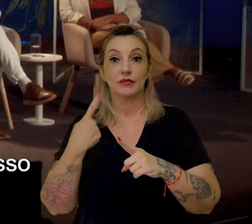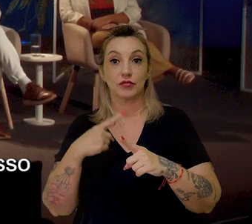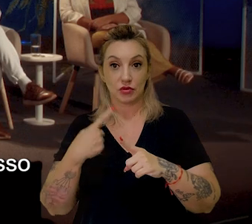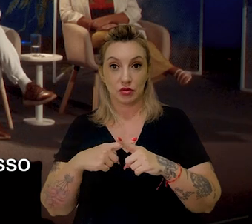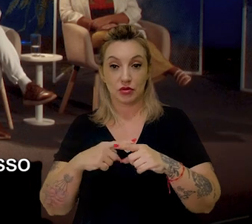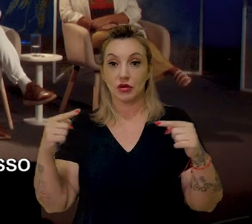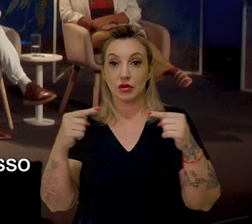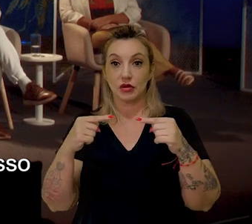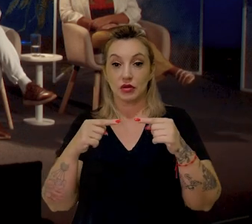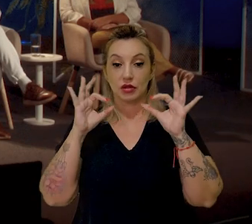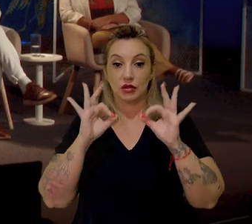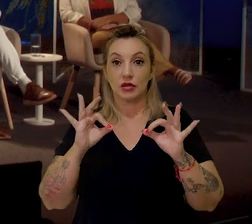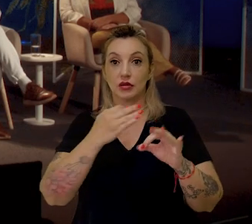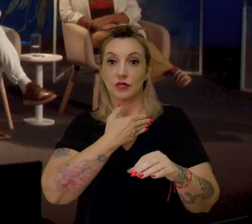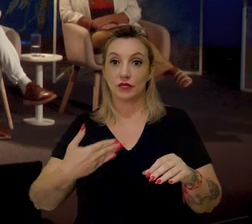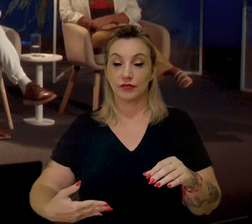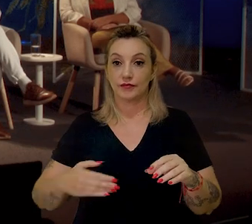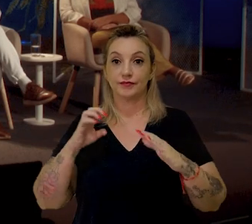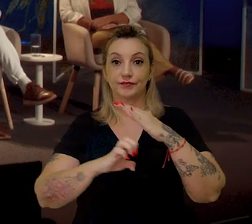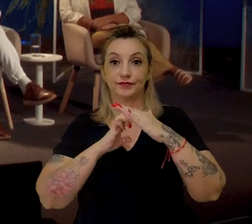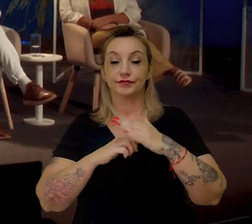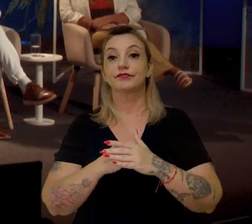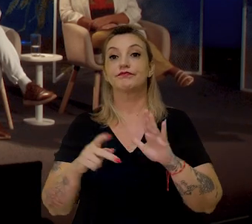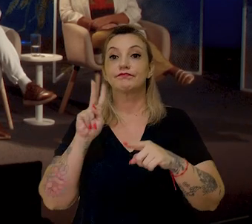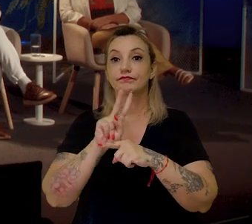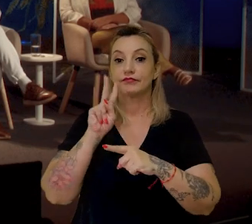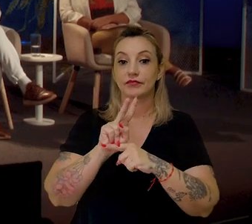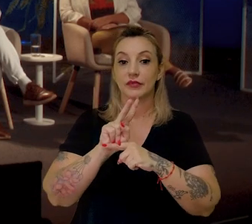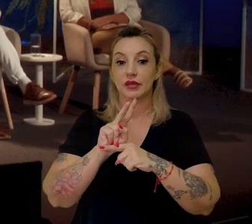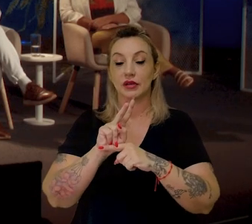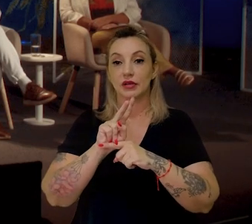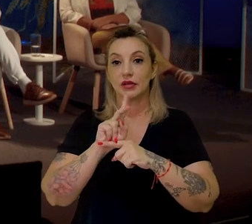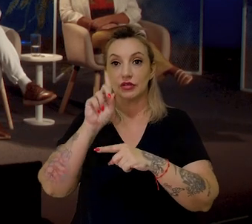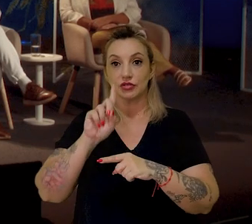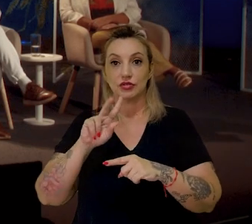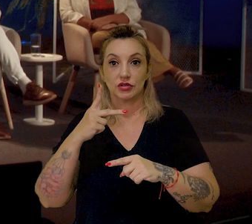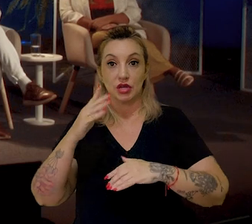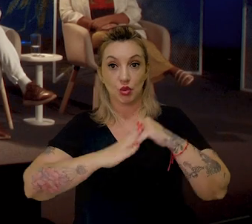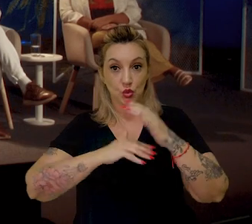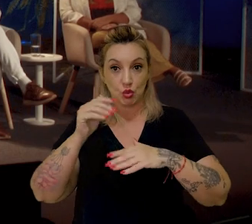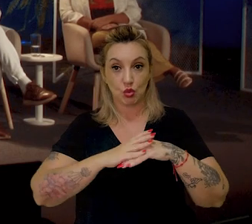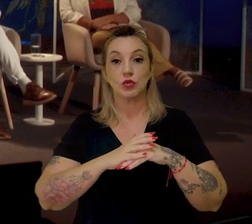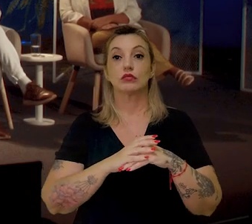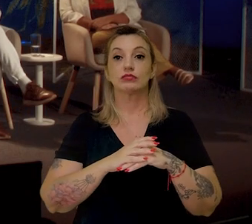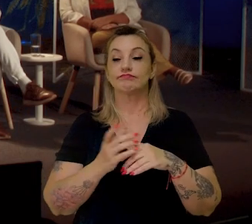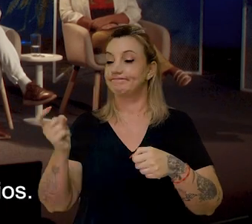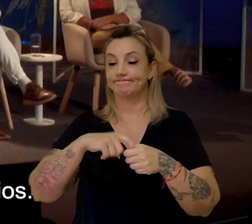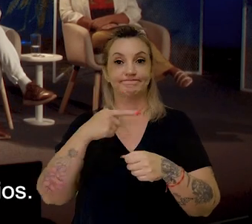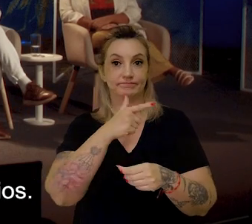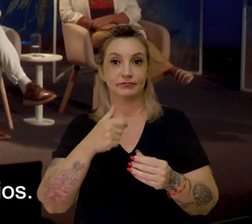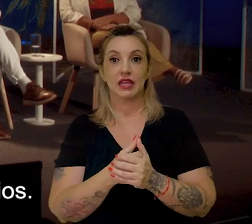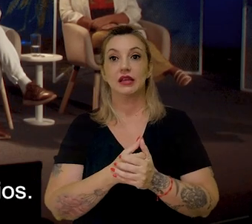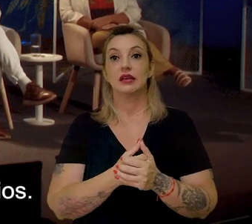conecta isso com o dever dos governos e das empresas agora de proteger e salvaguardar direitos humanos Então essa construção é uma construção sem volta